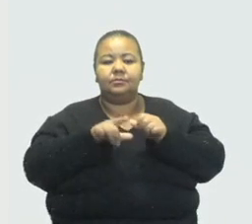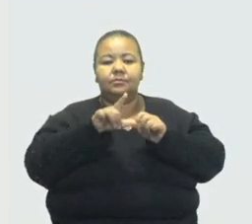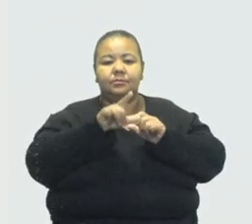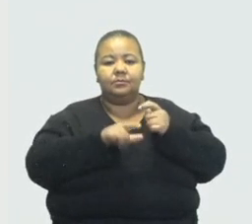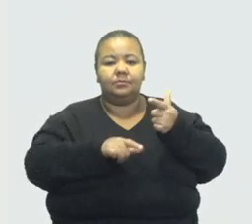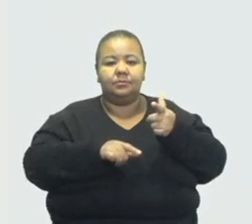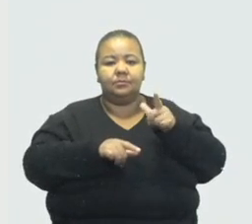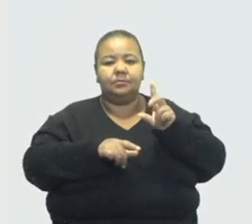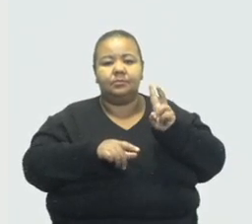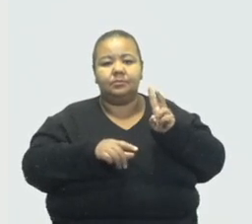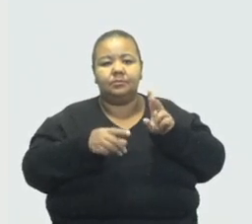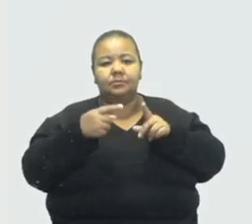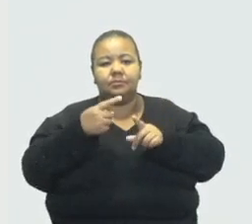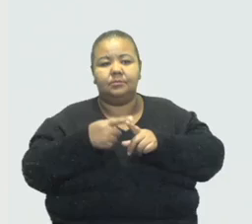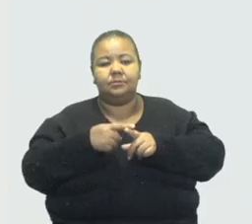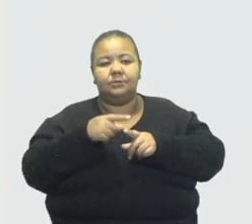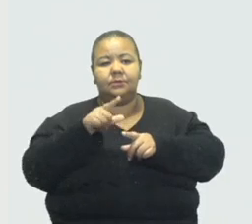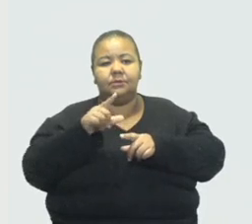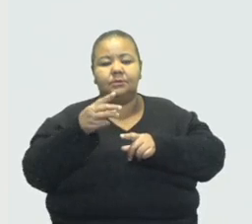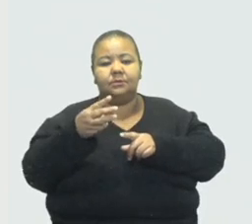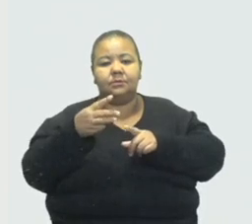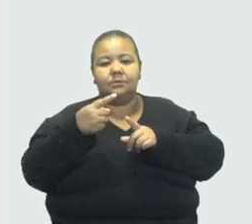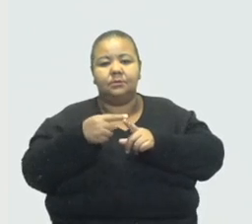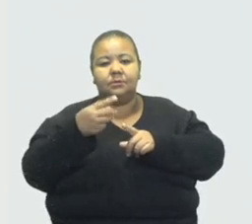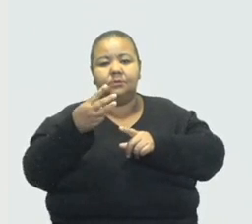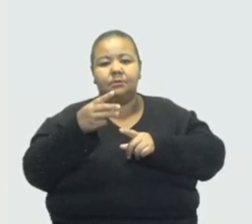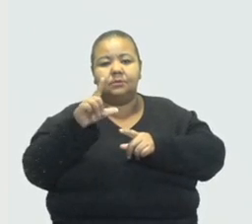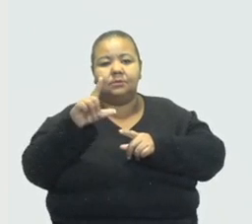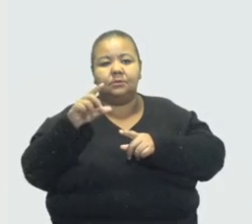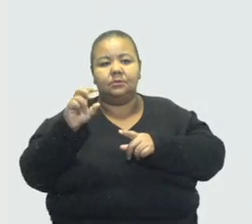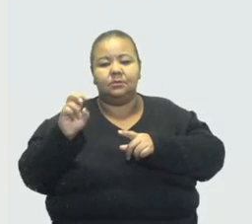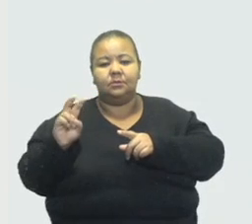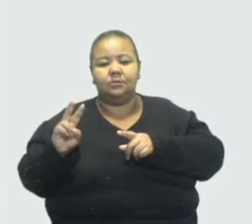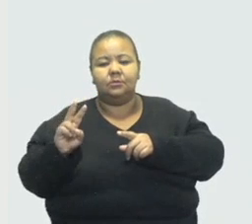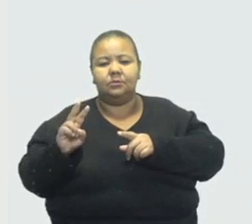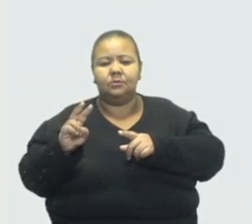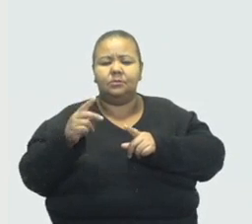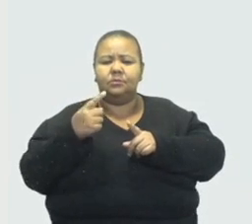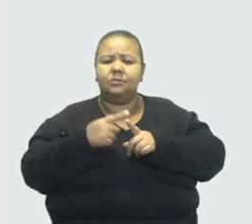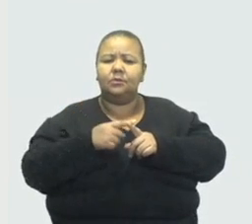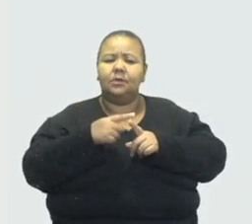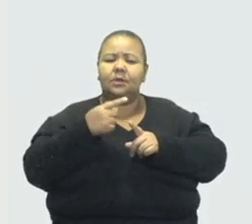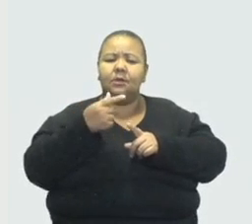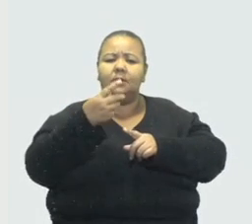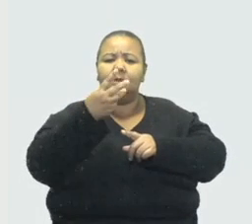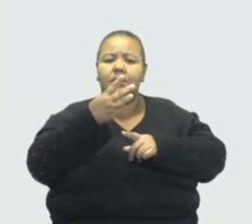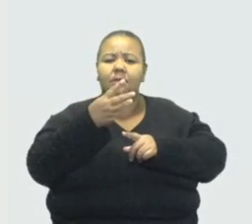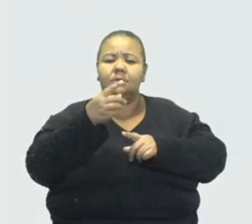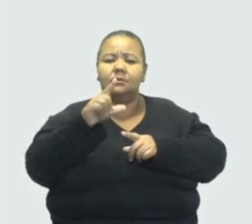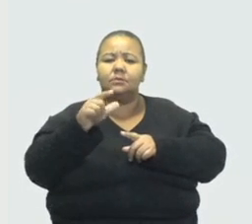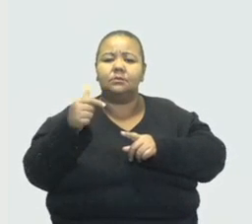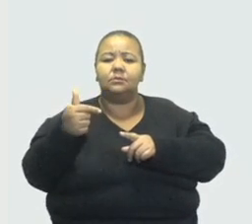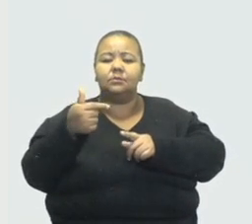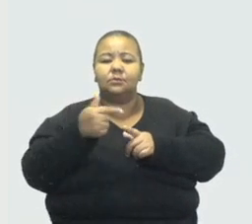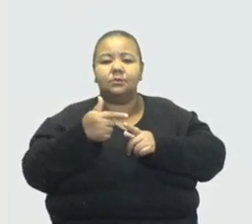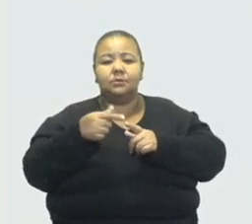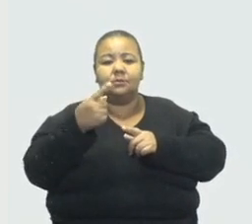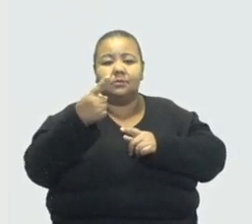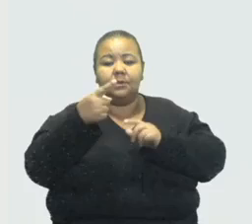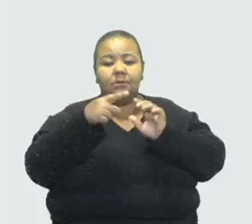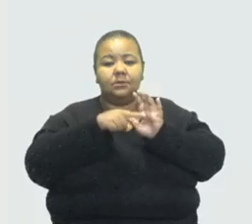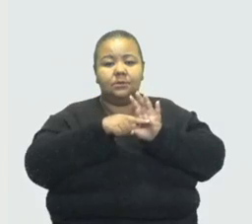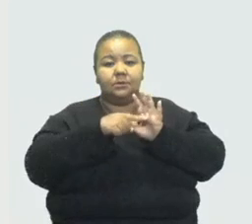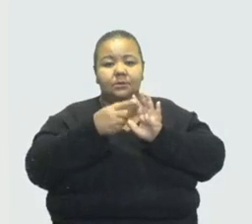3 mais 3 vezes a linha 2. Por que mais 3 vezes? Aqui não é menos 3? Então, eu tenho que